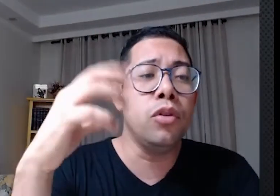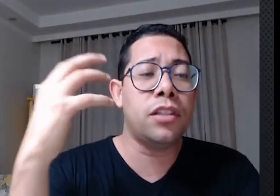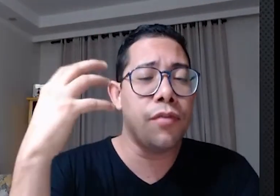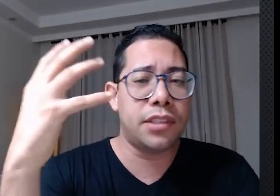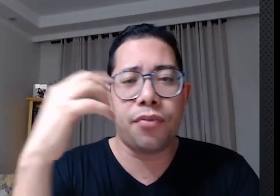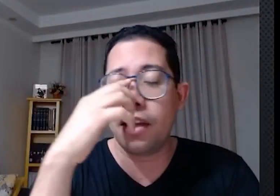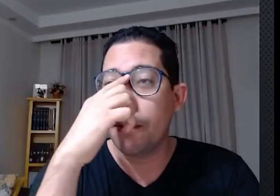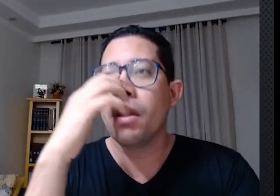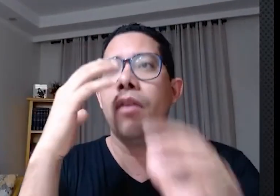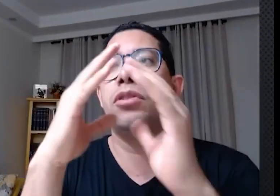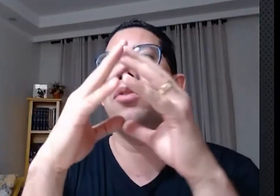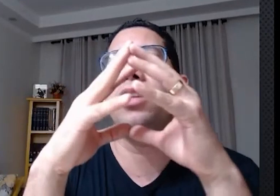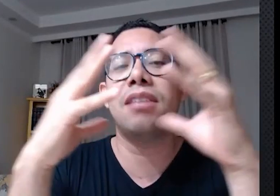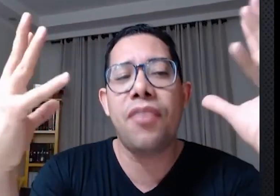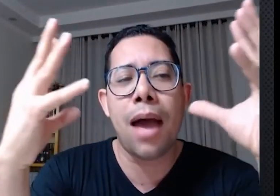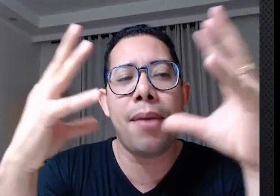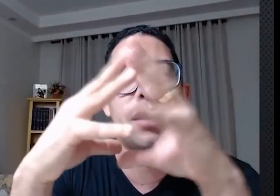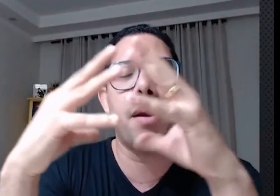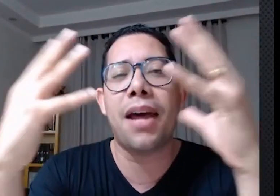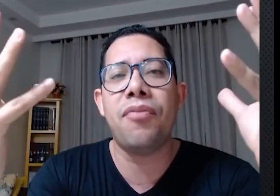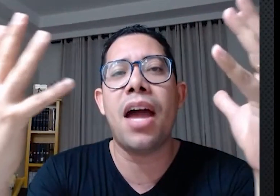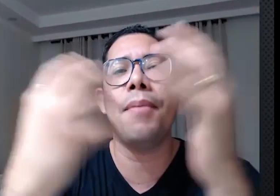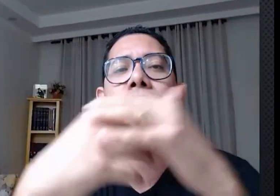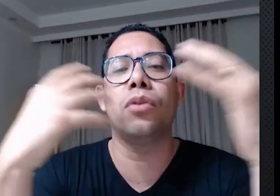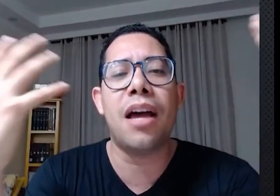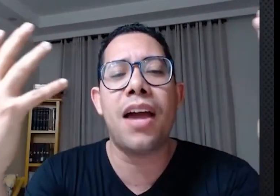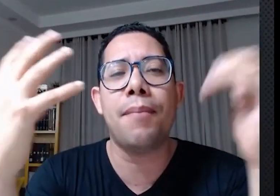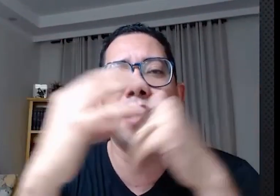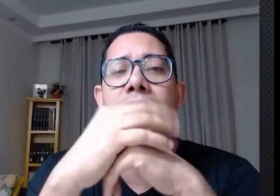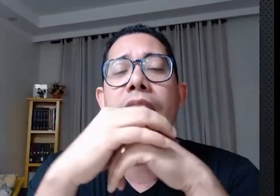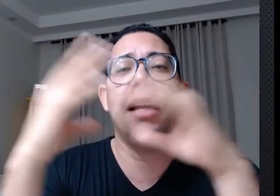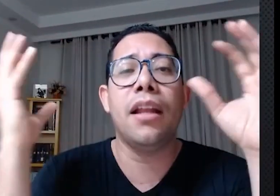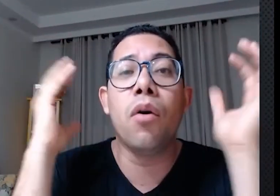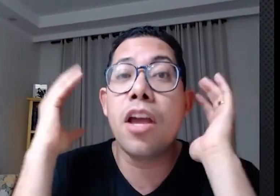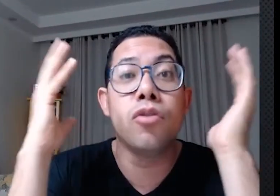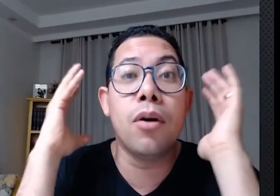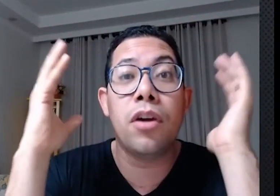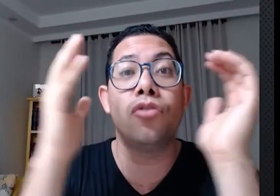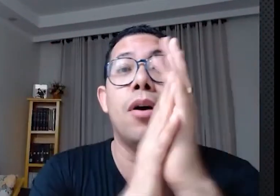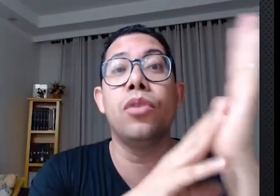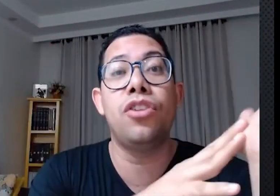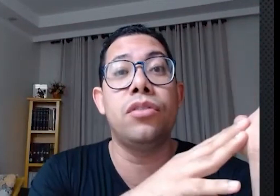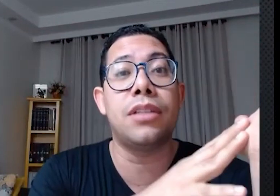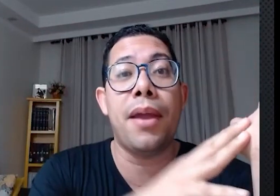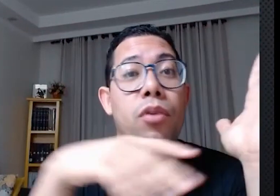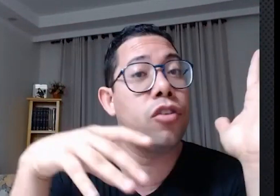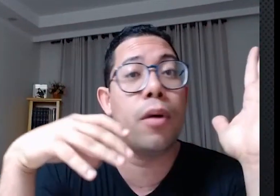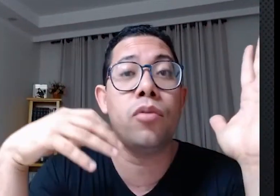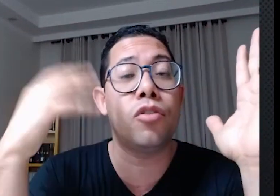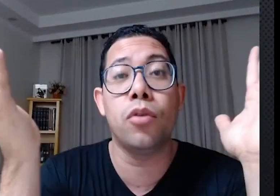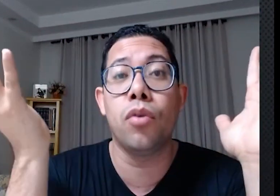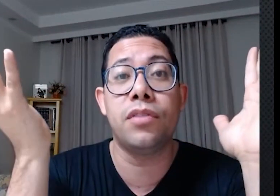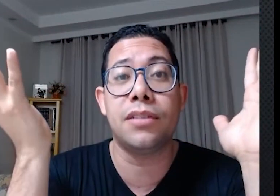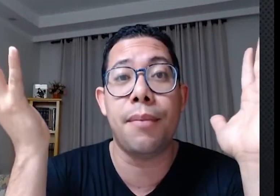Porque tudo isso que você fez, você utilizar a ferramenta, preparar a ferramenta, estudar a ferramenta, entender o resumão do Antigo Testamento,